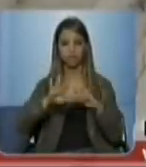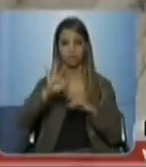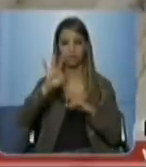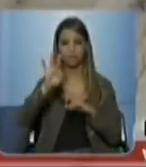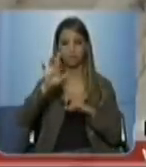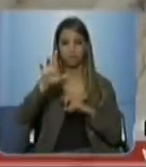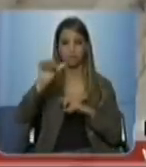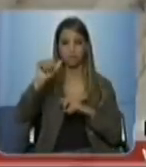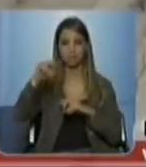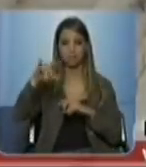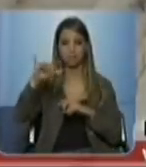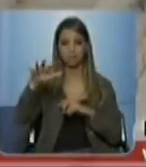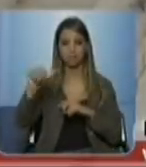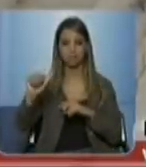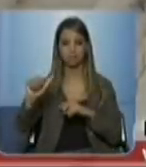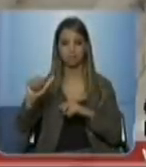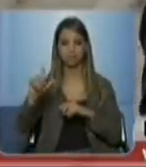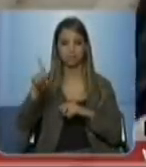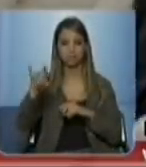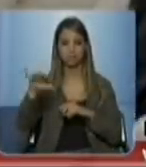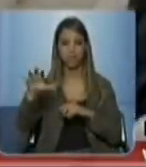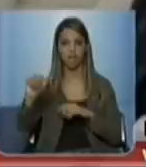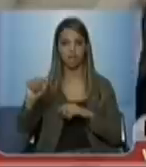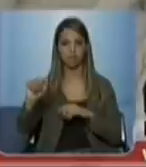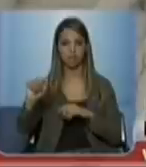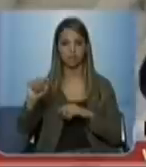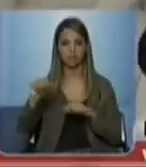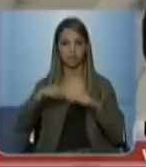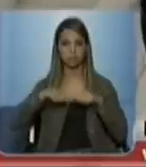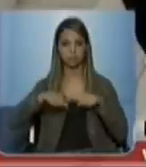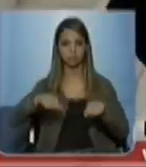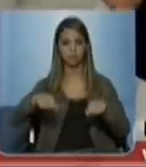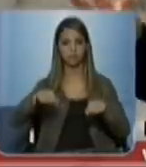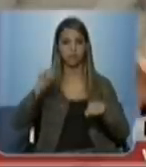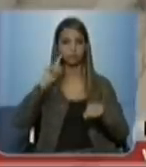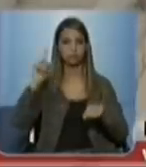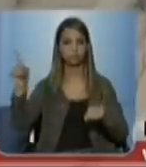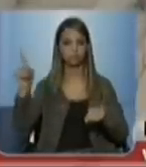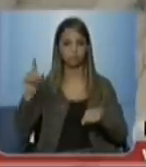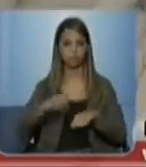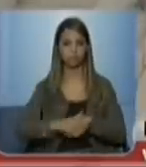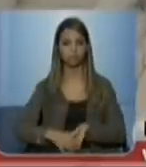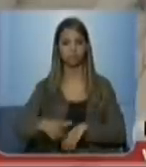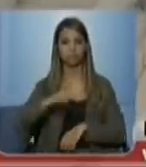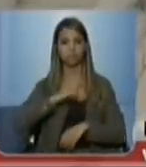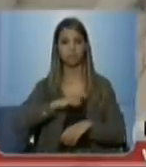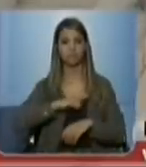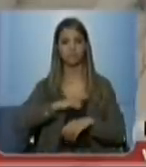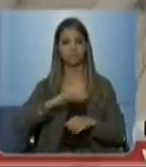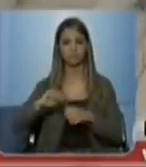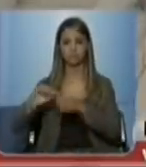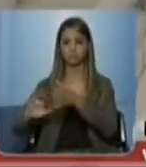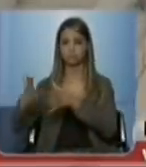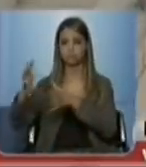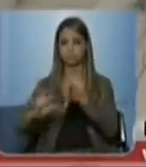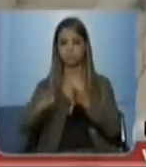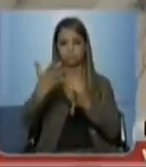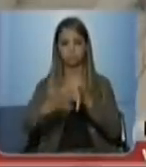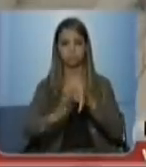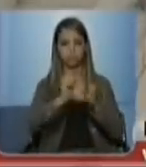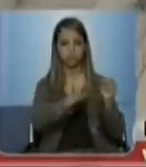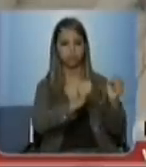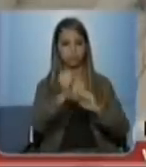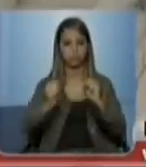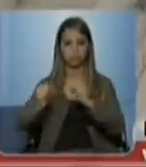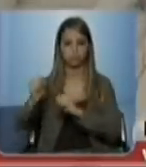franquia dia dos supermercados dia que tem várias franquias aqui no Estado de São Paulo e